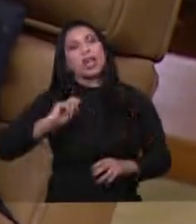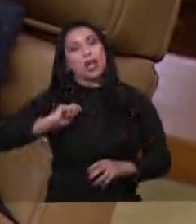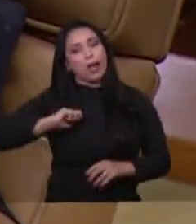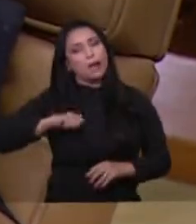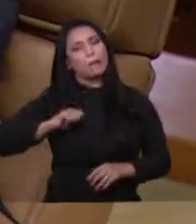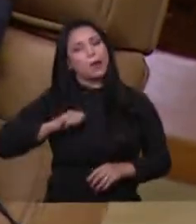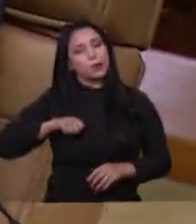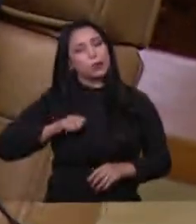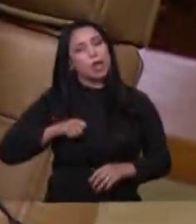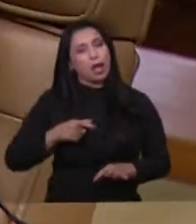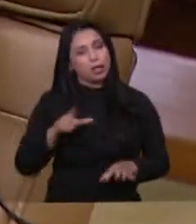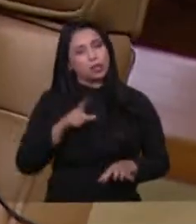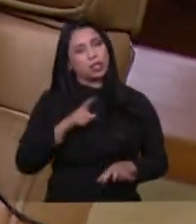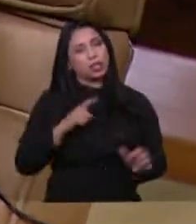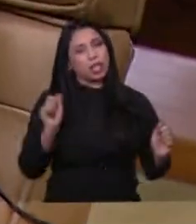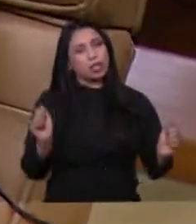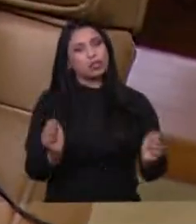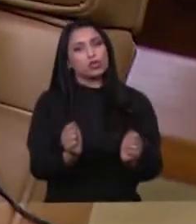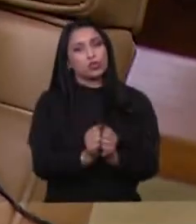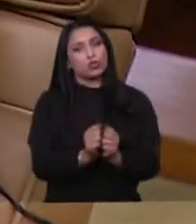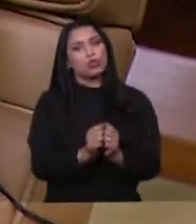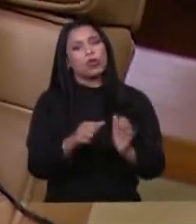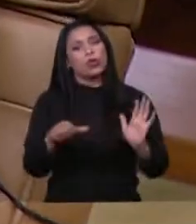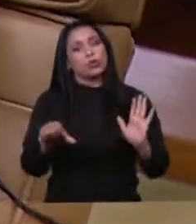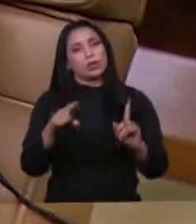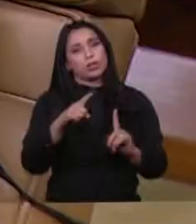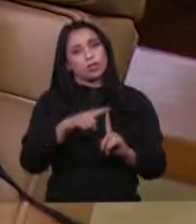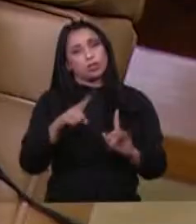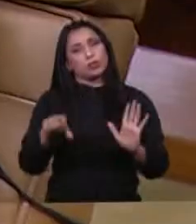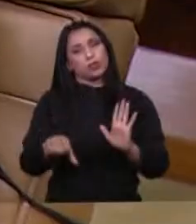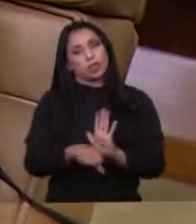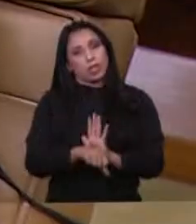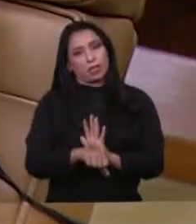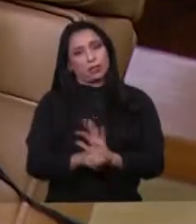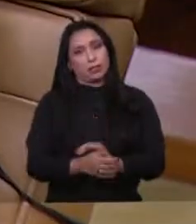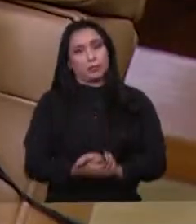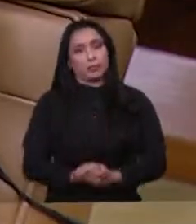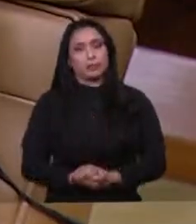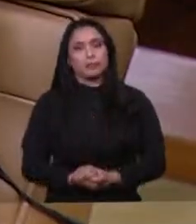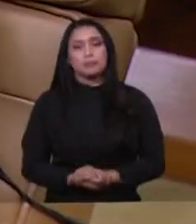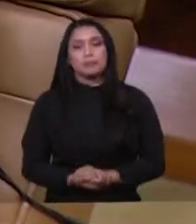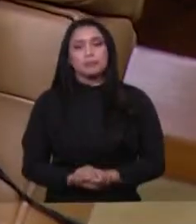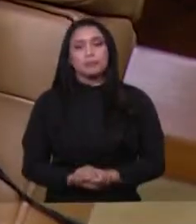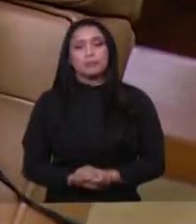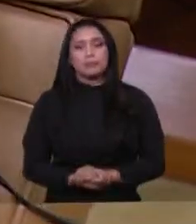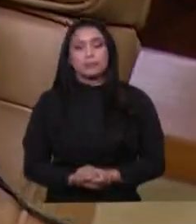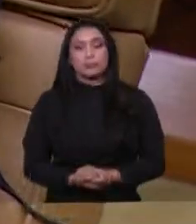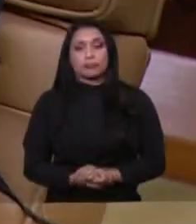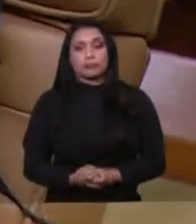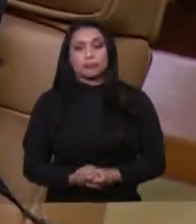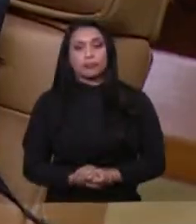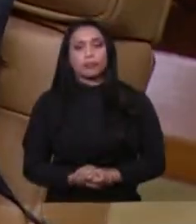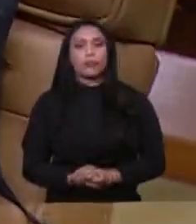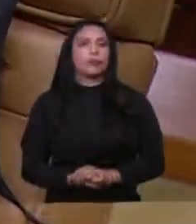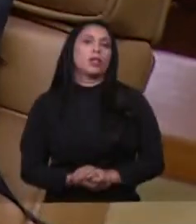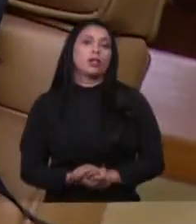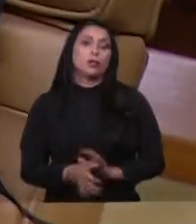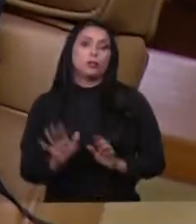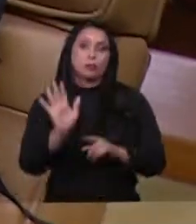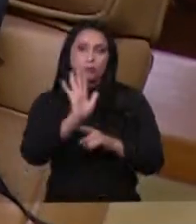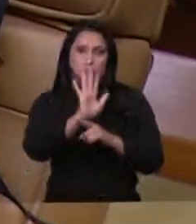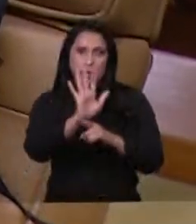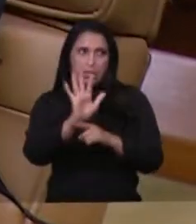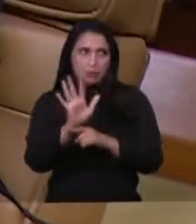acompanha esses delitos de multidão. Eu digo aqui que as imagens do evento, que ontem